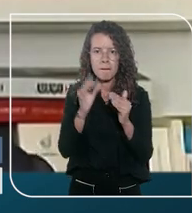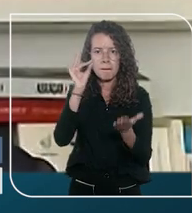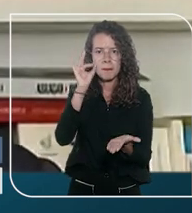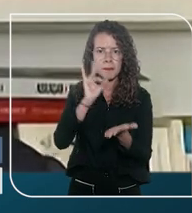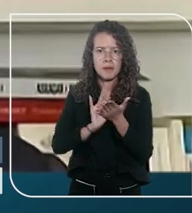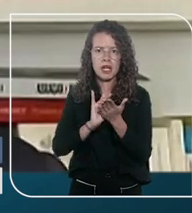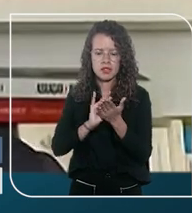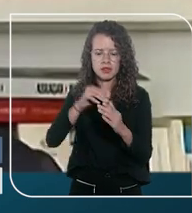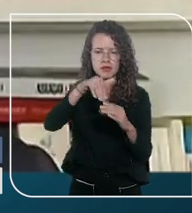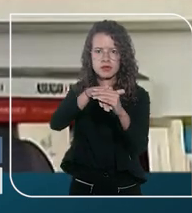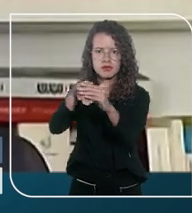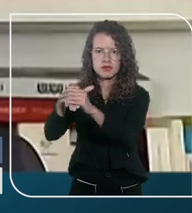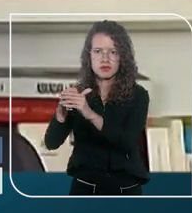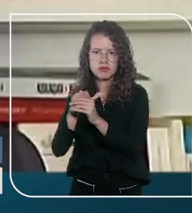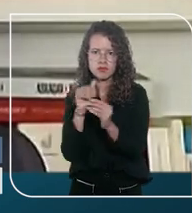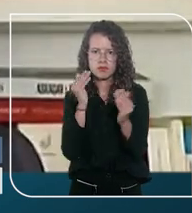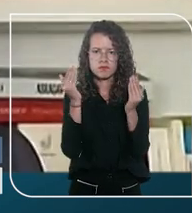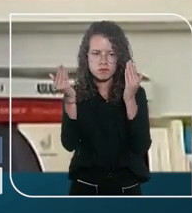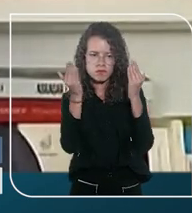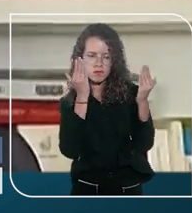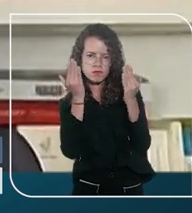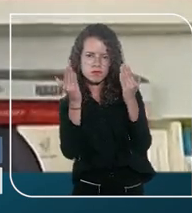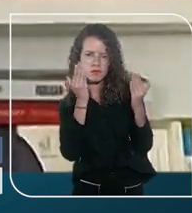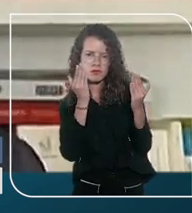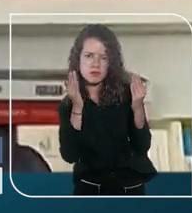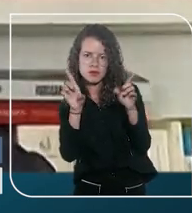esses acórdãos paradigmas e o